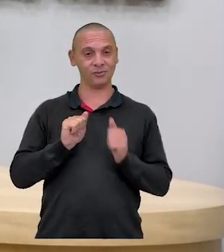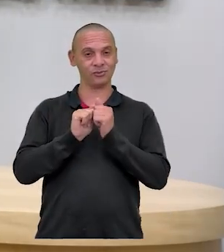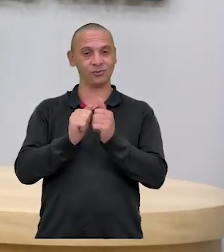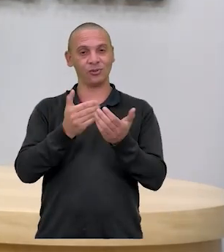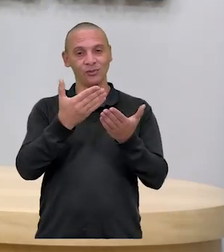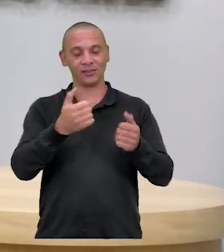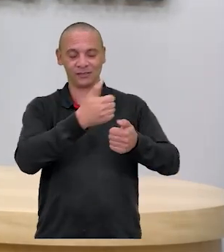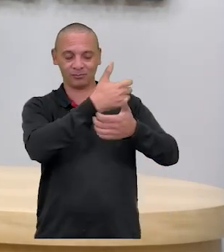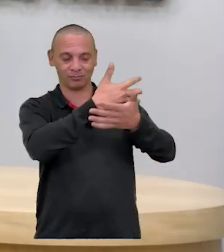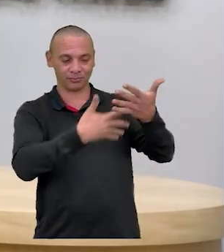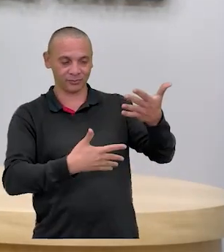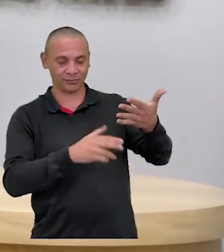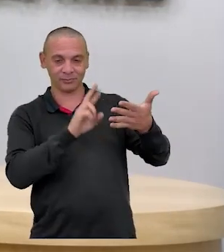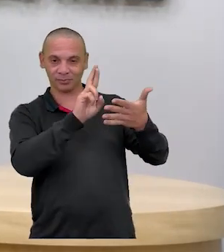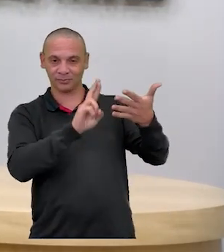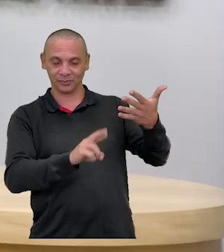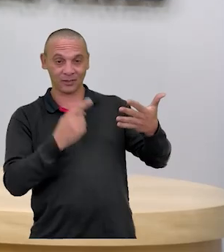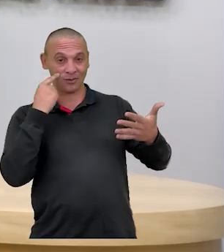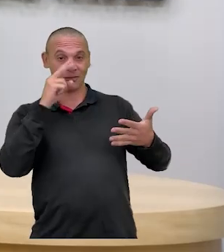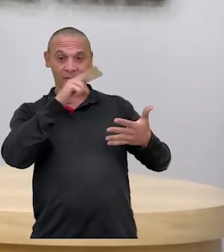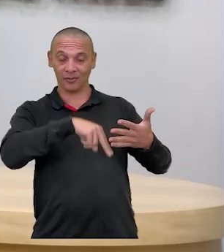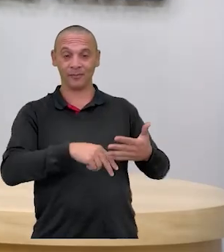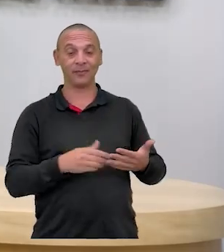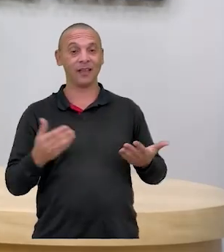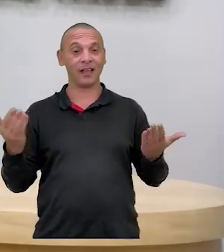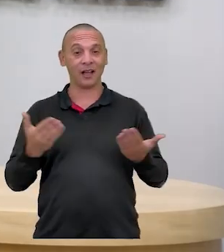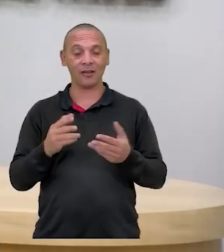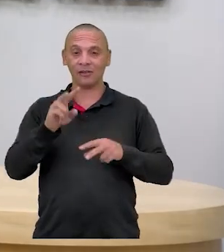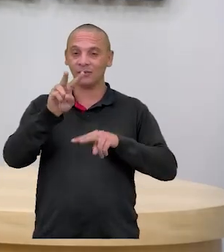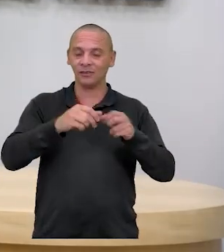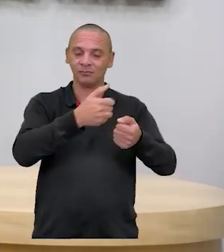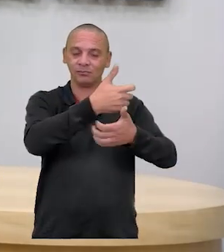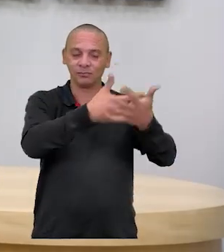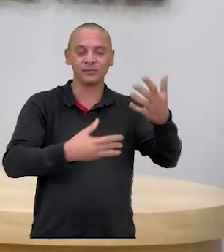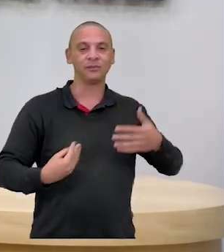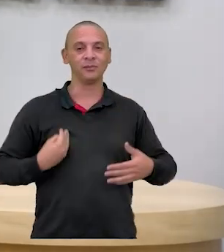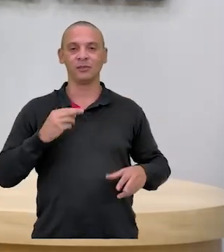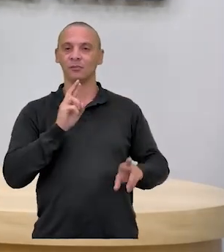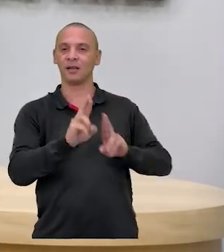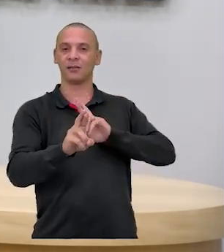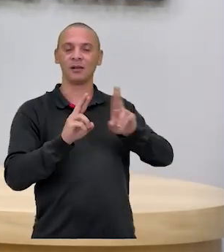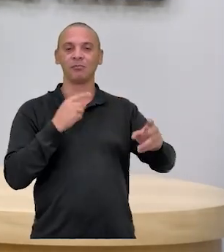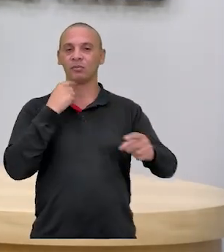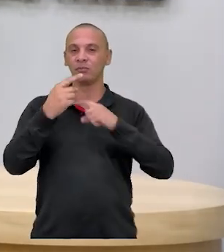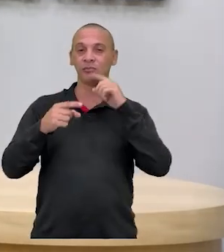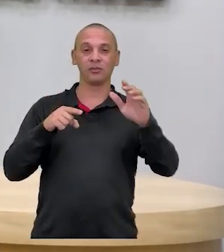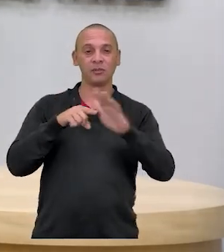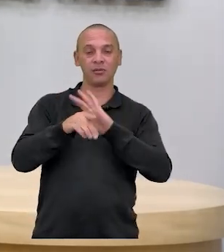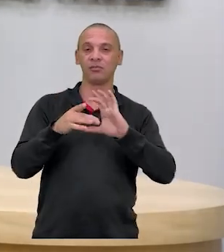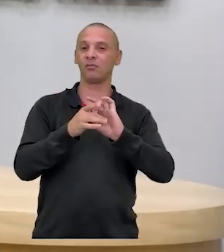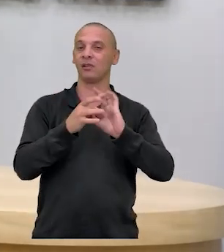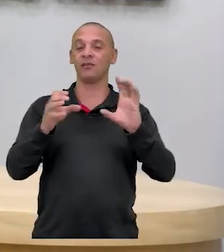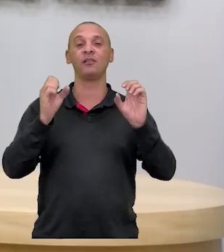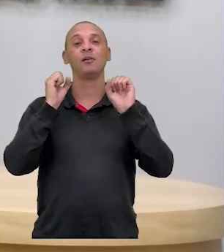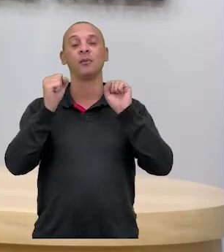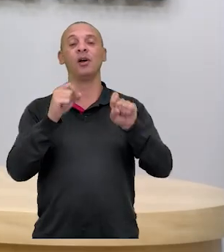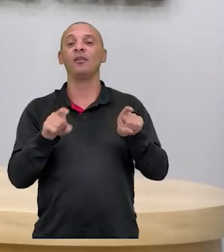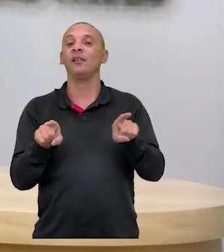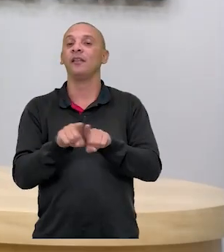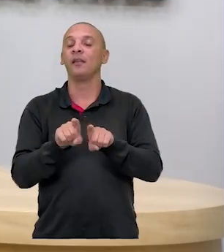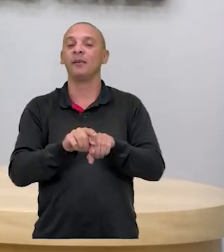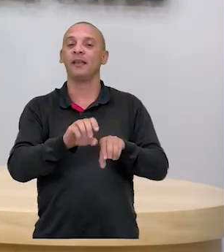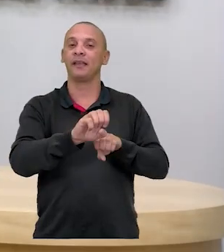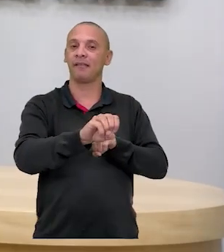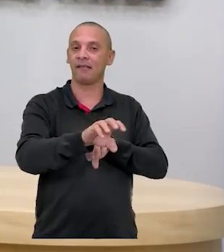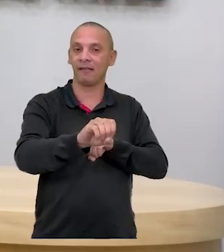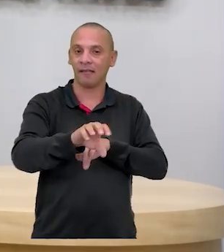a participação de vocês aqui no chat. Então vamos acompanhando, participando, mandando suas dúvidas. Vocês também podem acompanhar as nossas